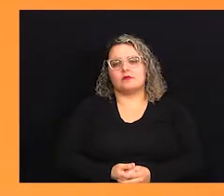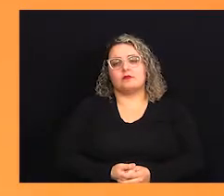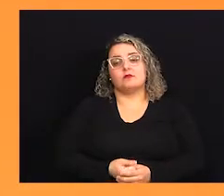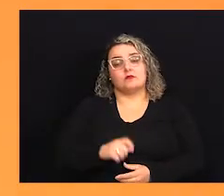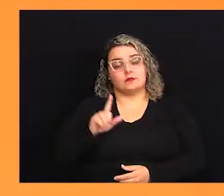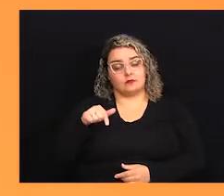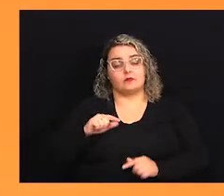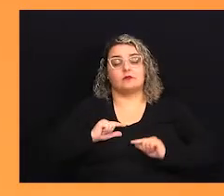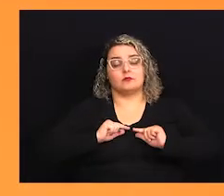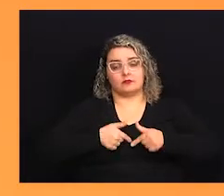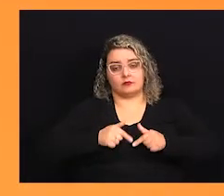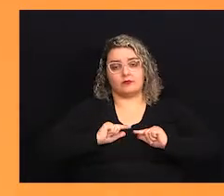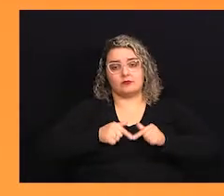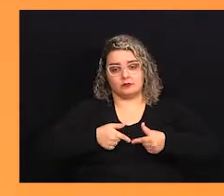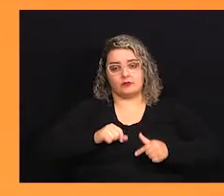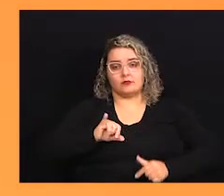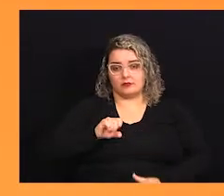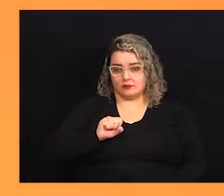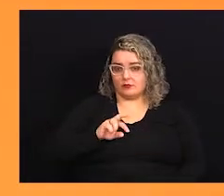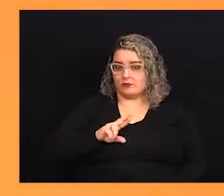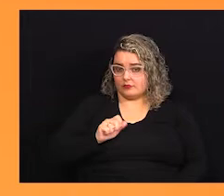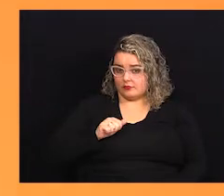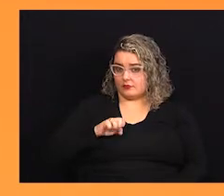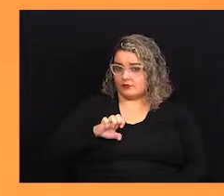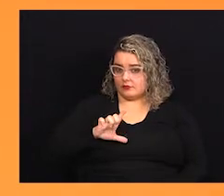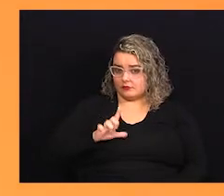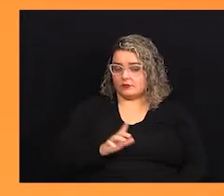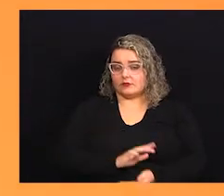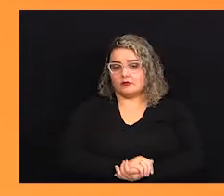sobre Israel, que